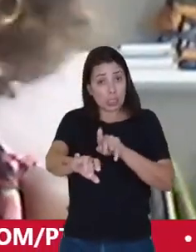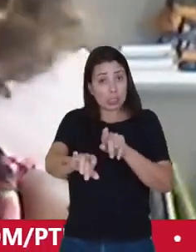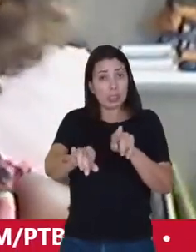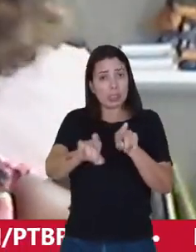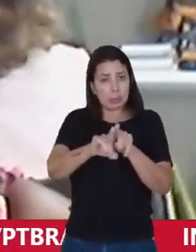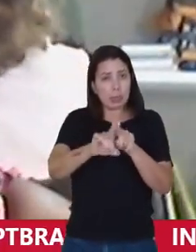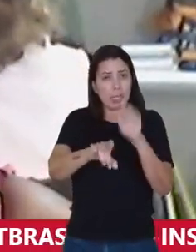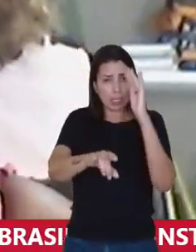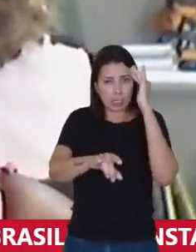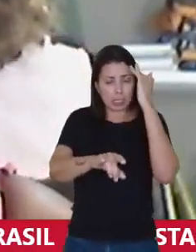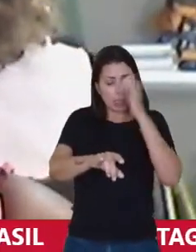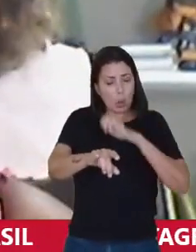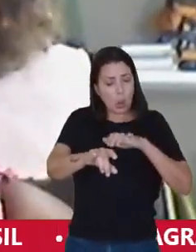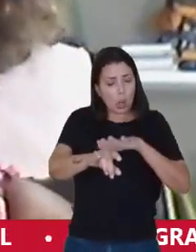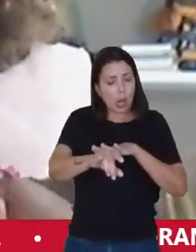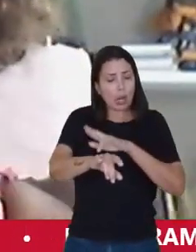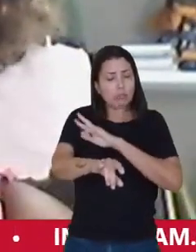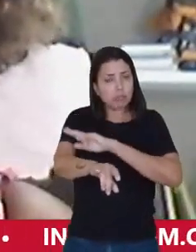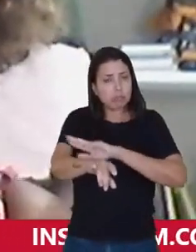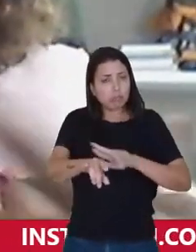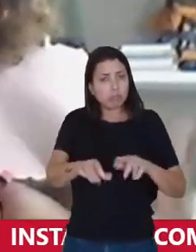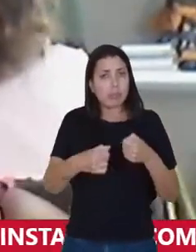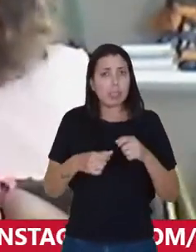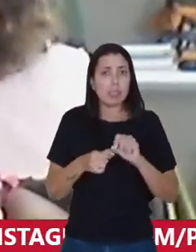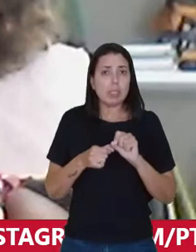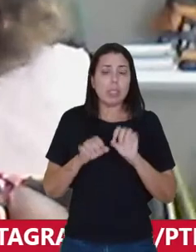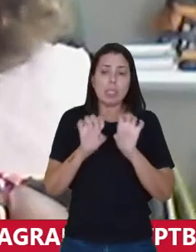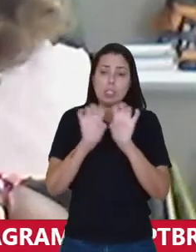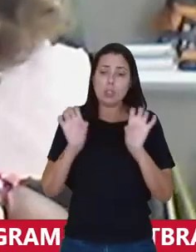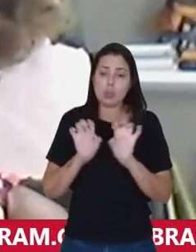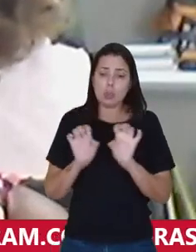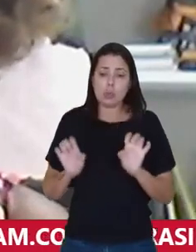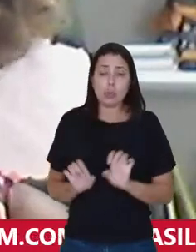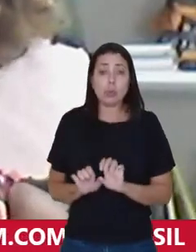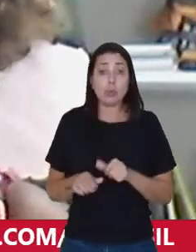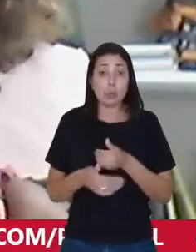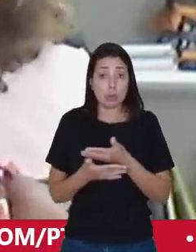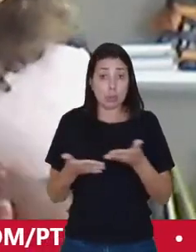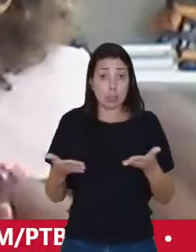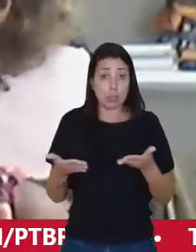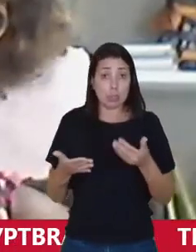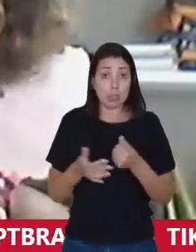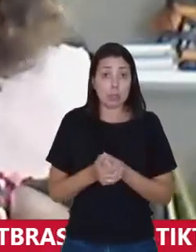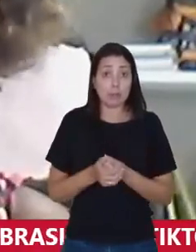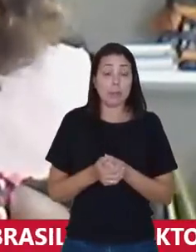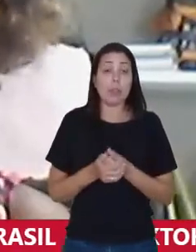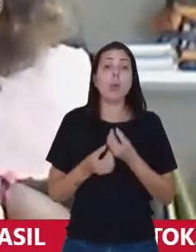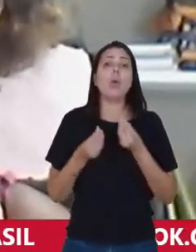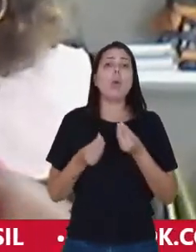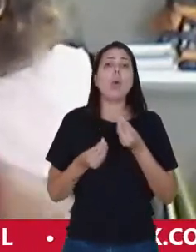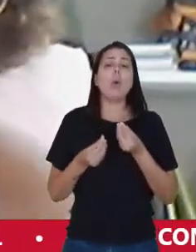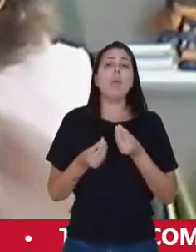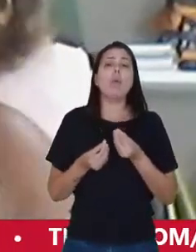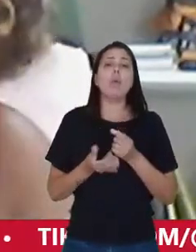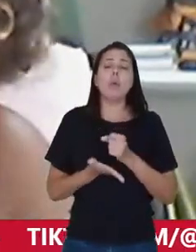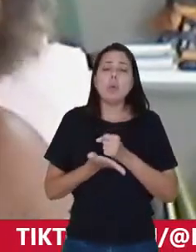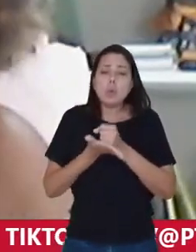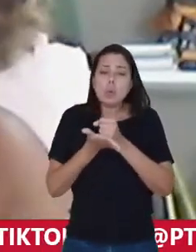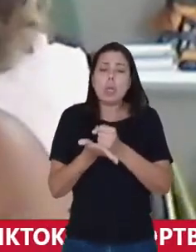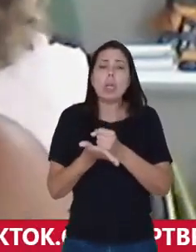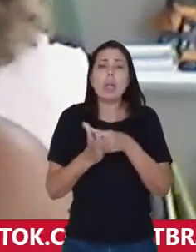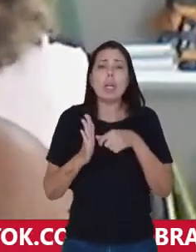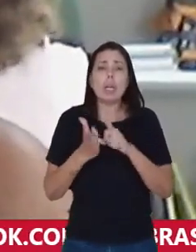entender o racismo ambiental, a gente tem que entender essa estrutura que o racismo se sustenta, né? Antes